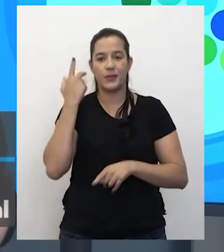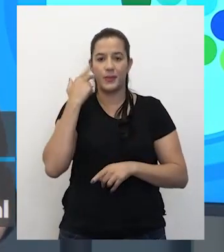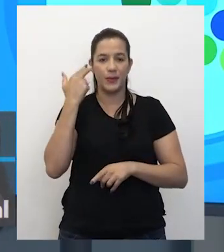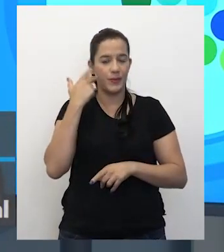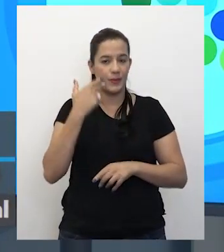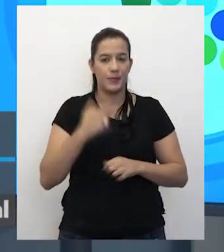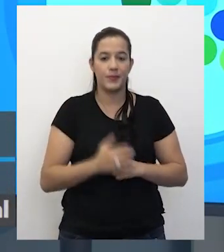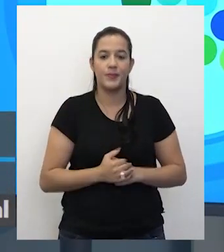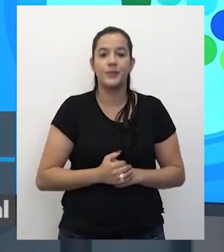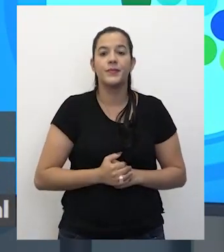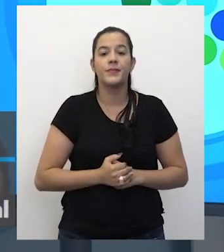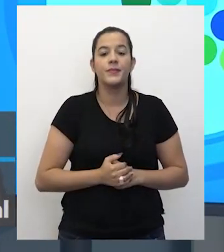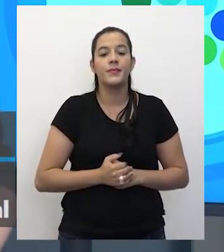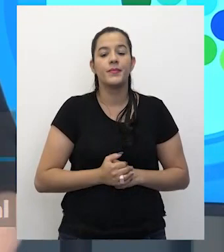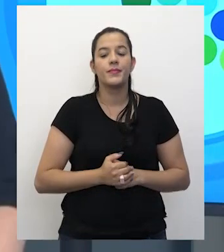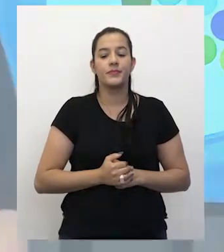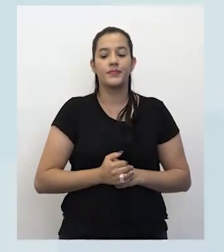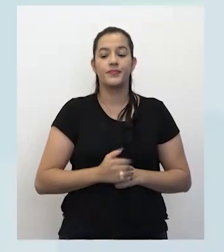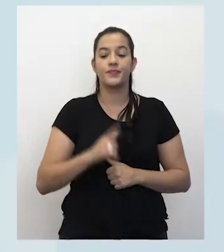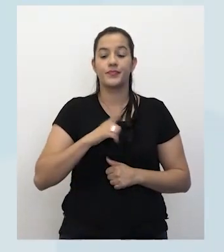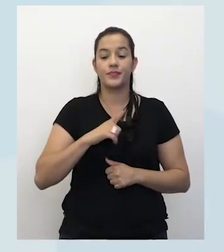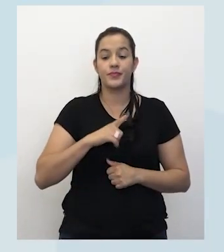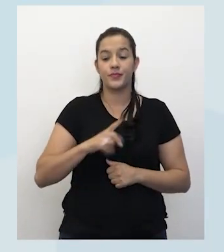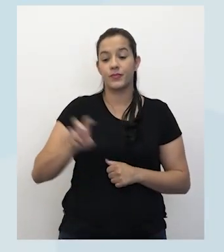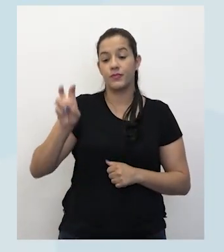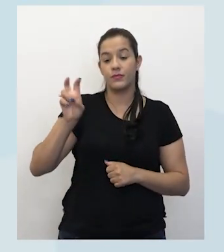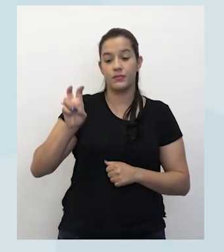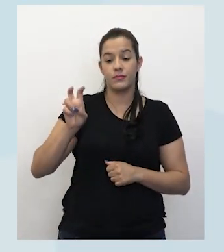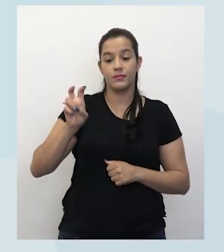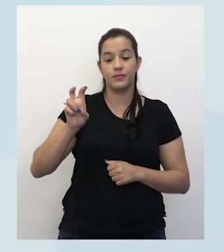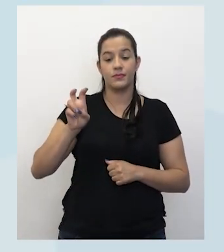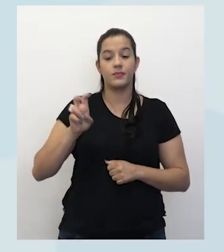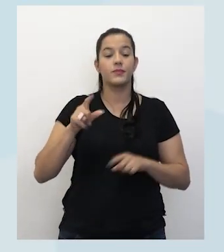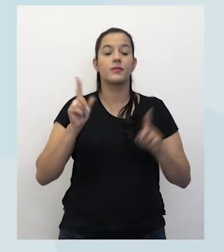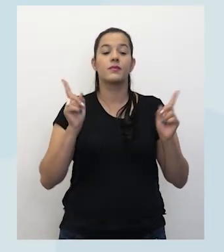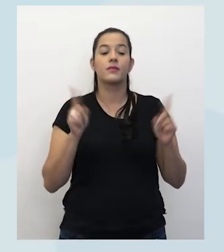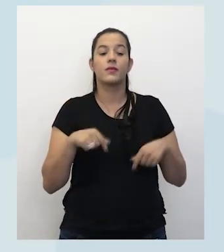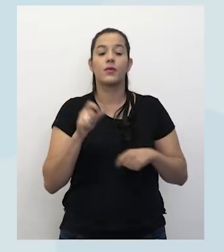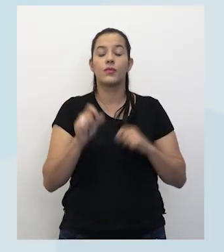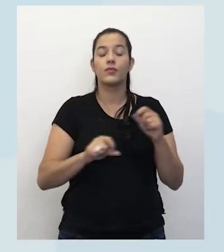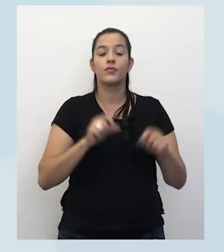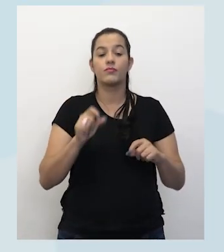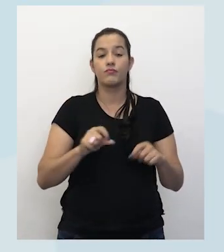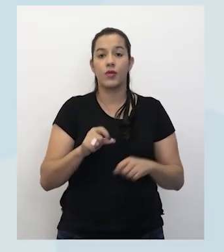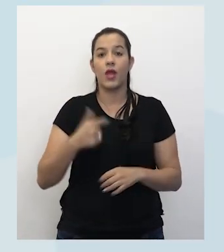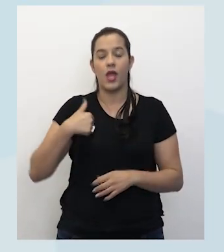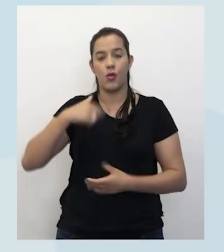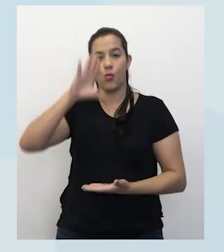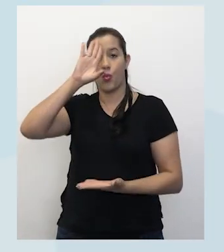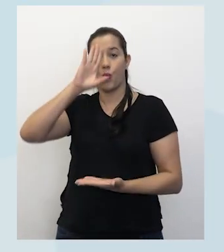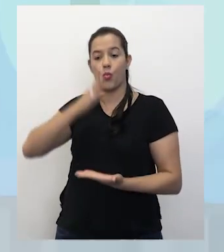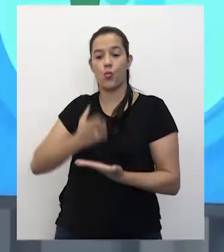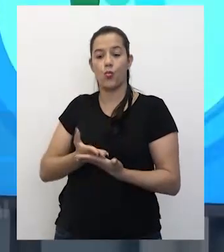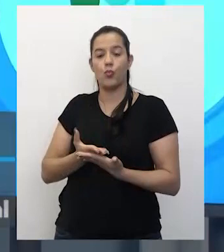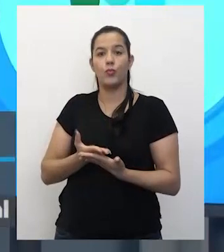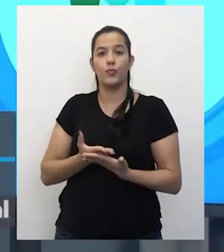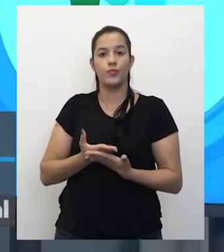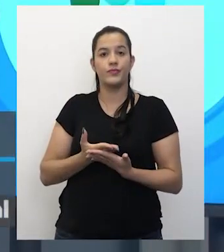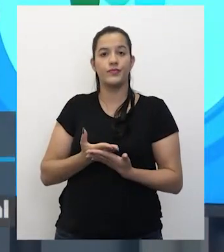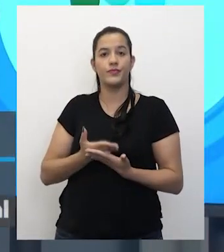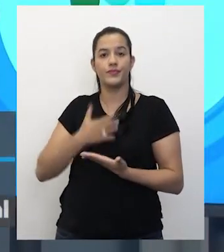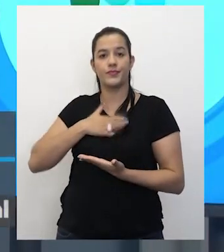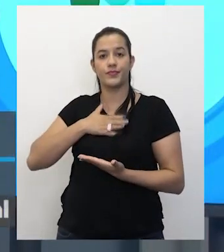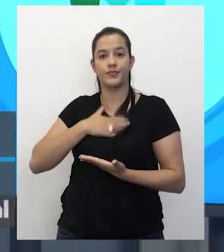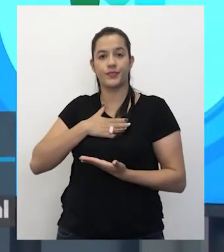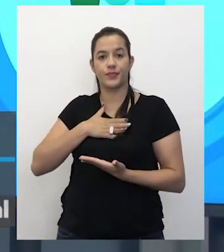né? A gente tem a 5ª competência priorizada, que é a autoconfiança. E essa